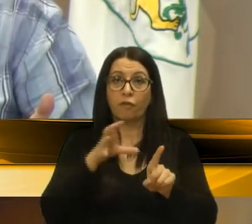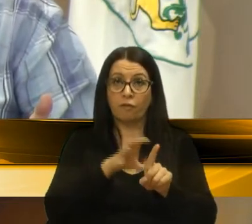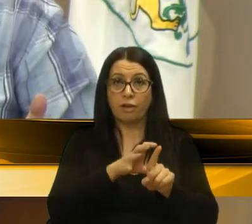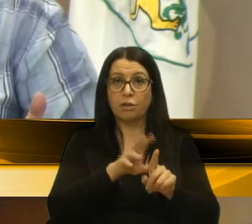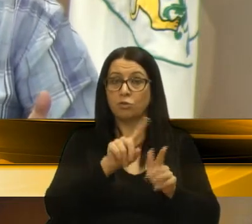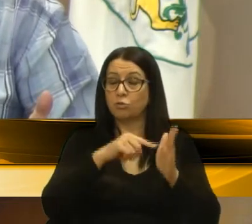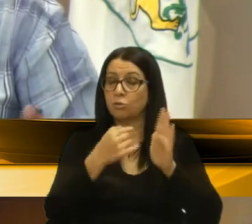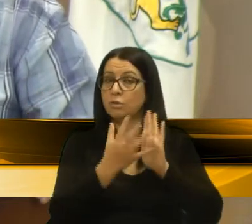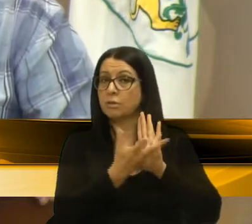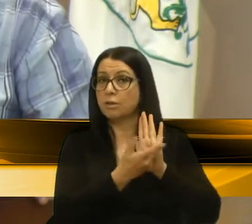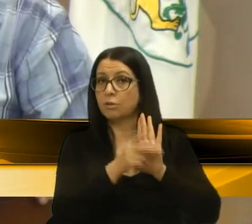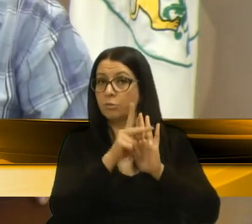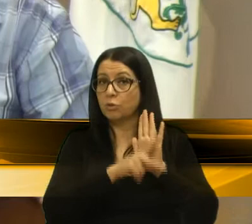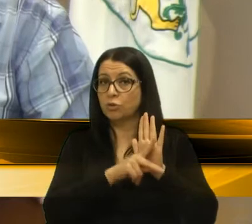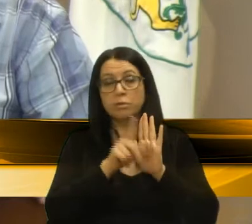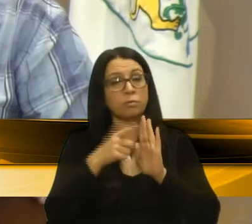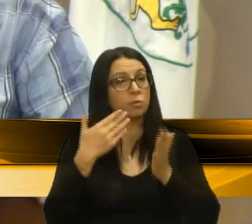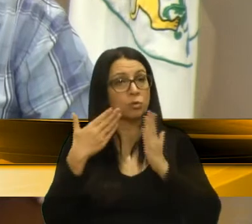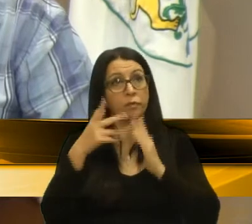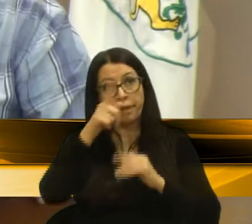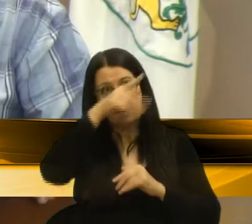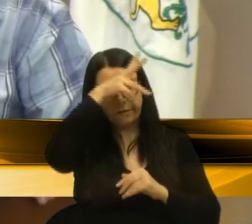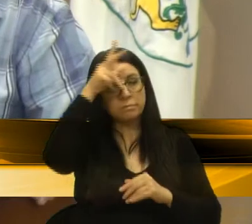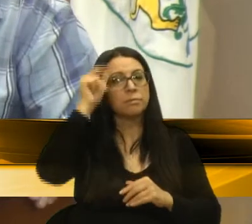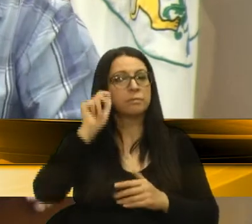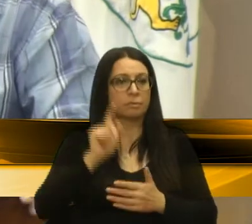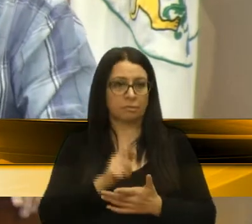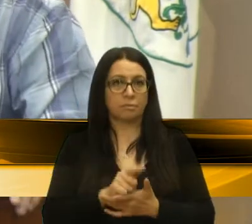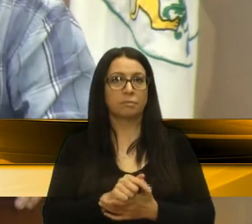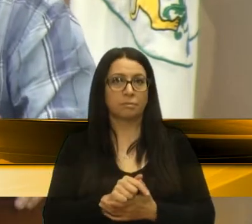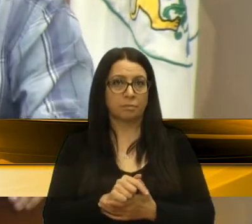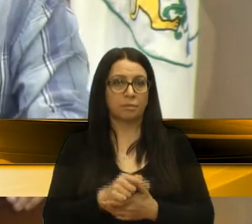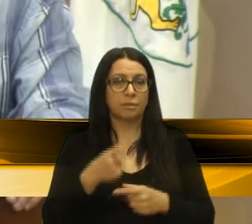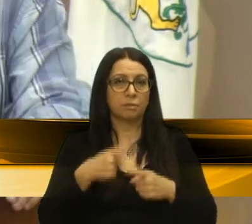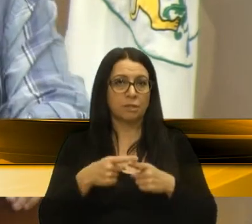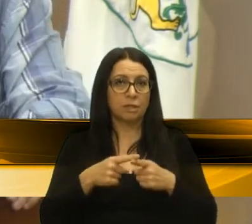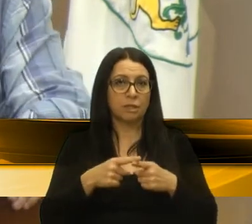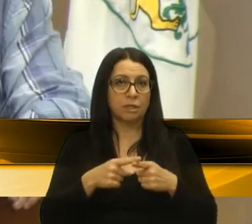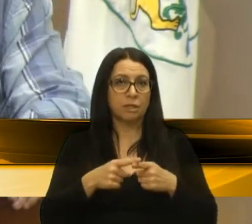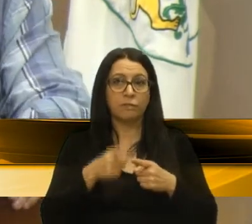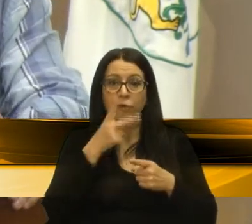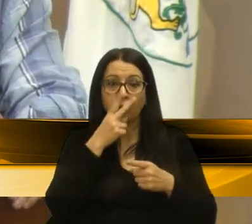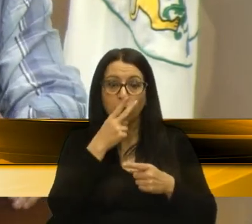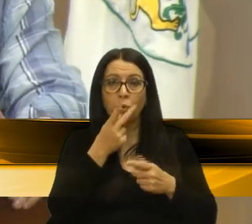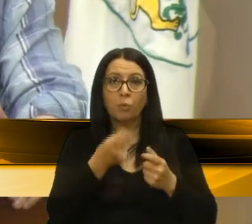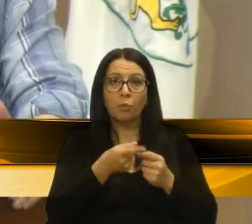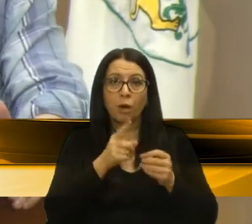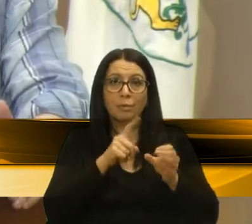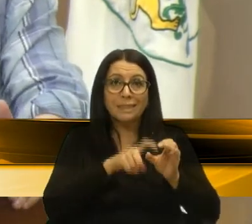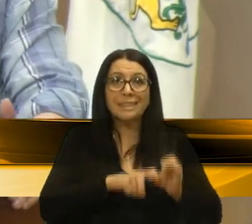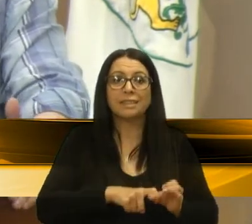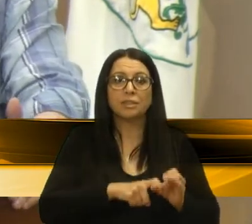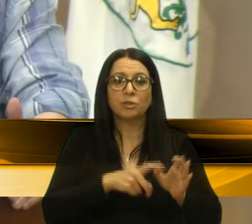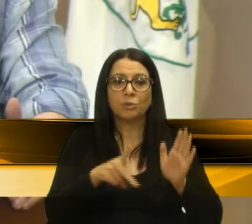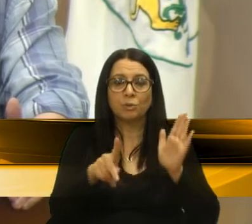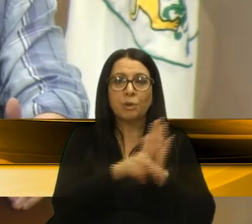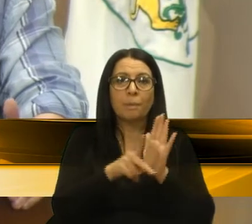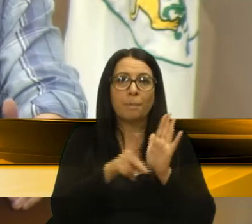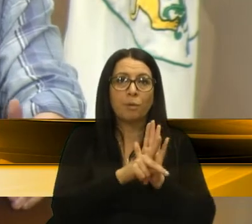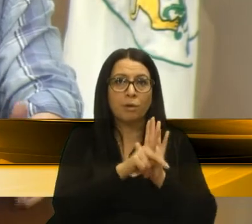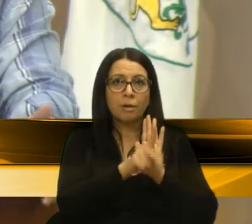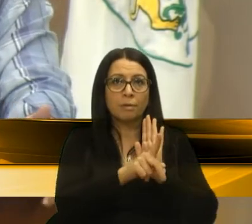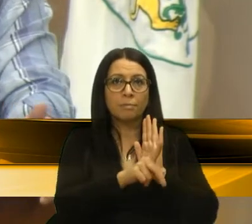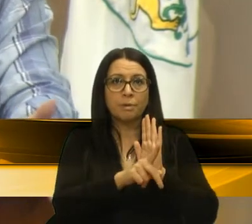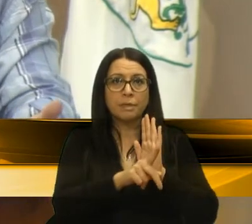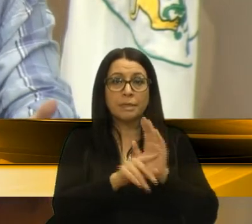é sem dúvida nenhuma o executivo porque virou prisioneiro do seu próprio da sua própria